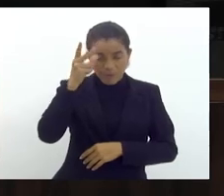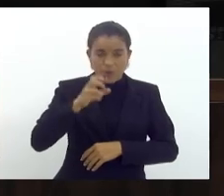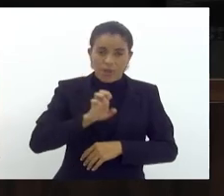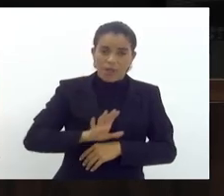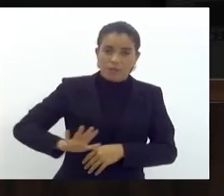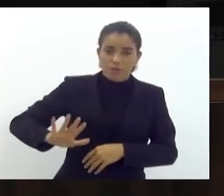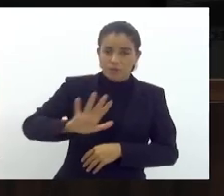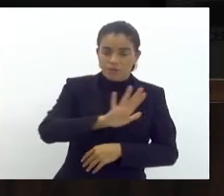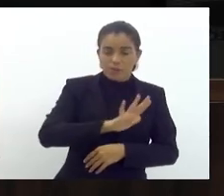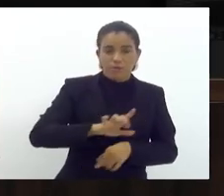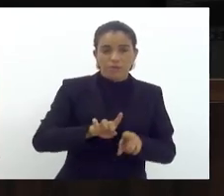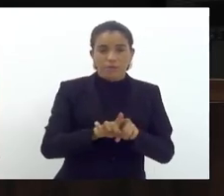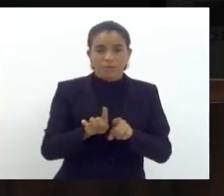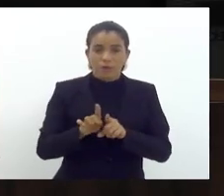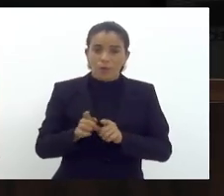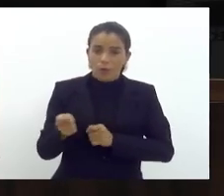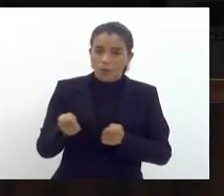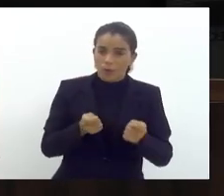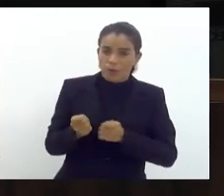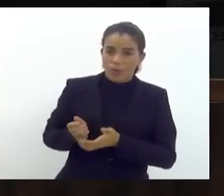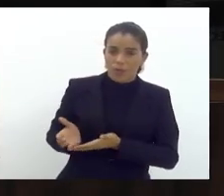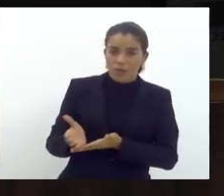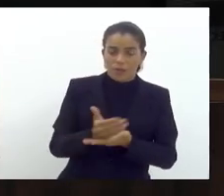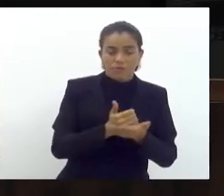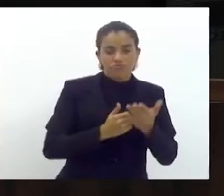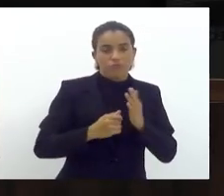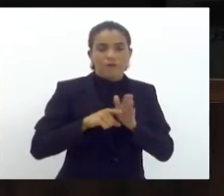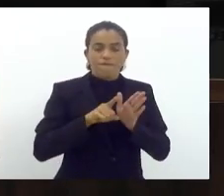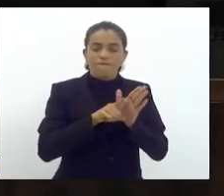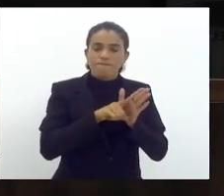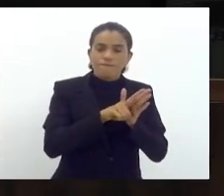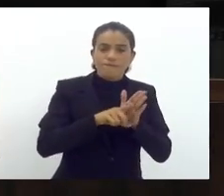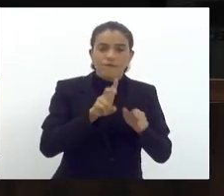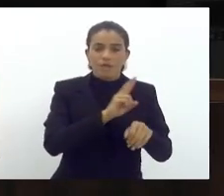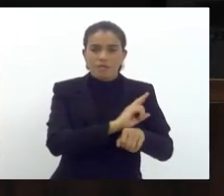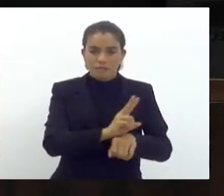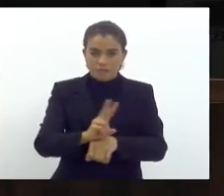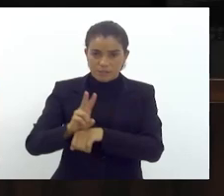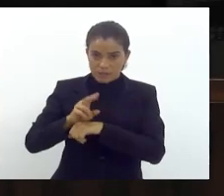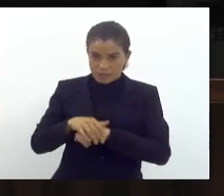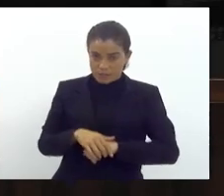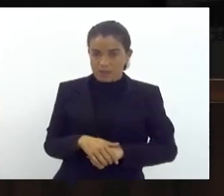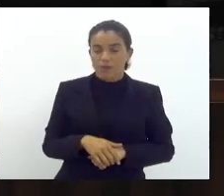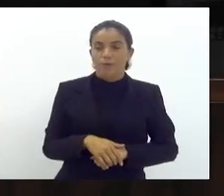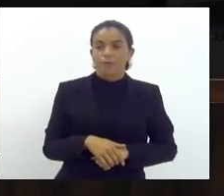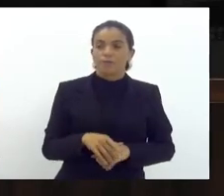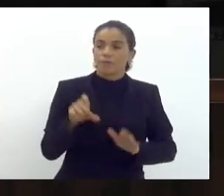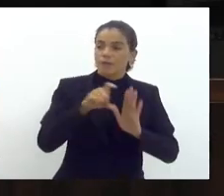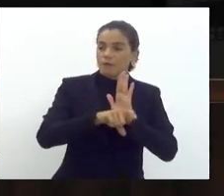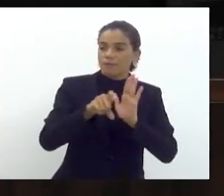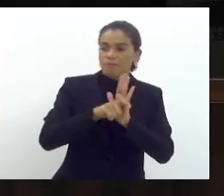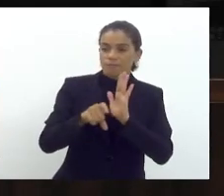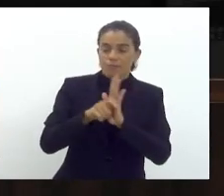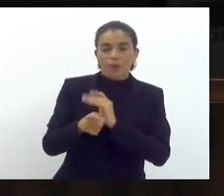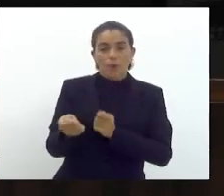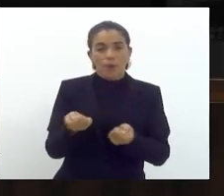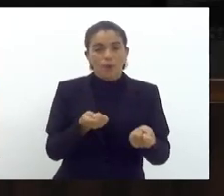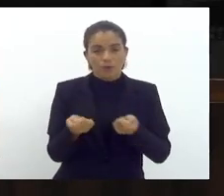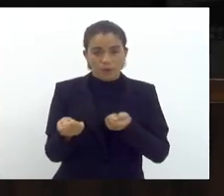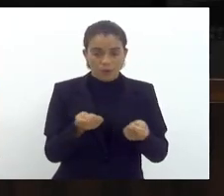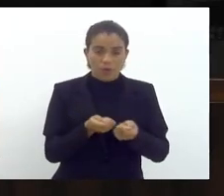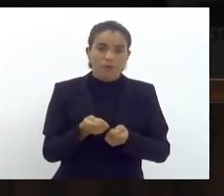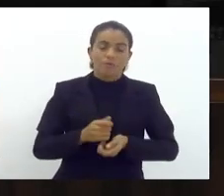tributação controle de arrecadação estadual e fiscalização dos tributos estaduais e de orçamento Finanças fiscalização financeira e controle